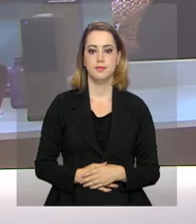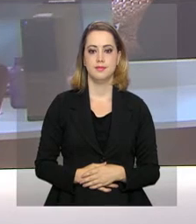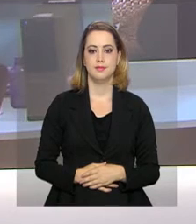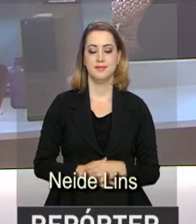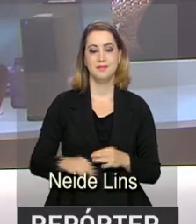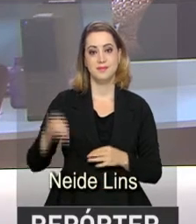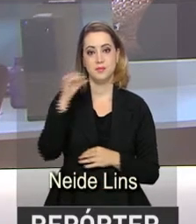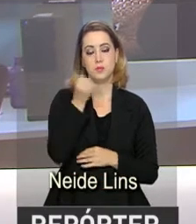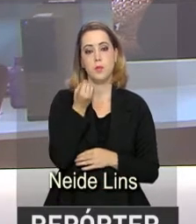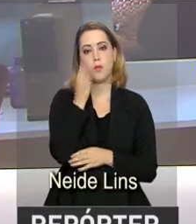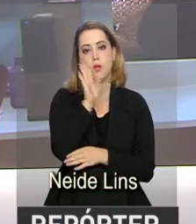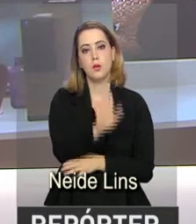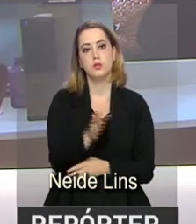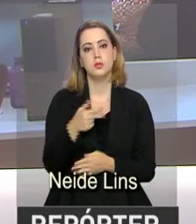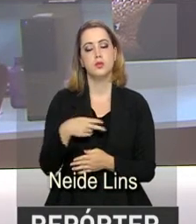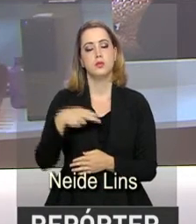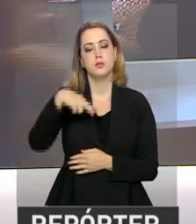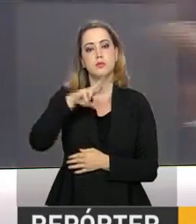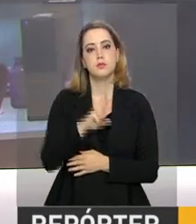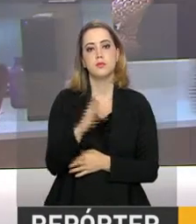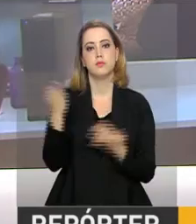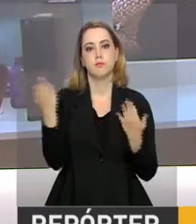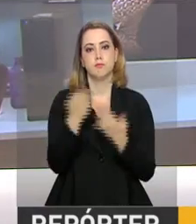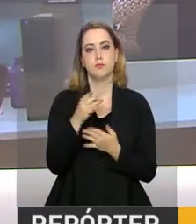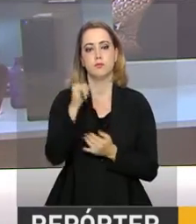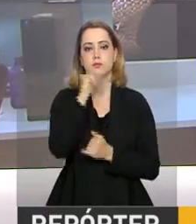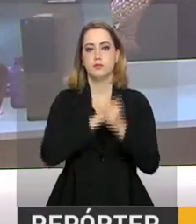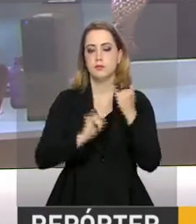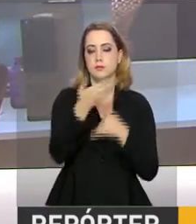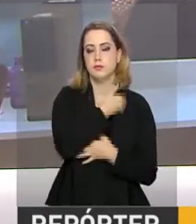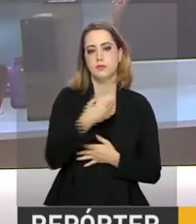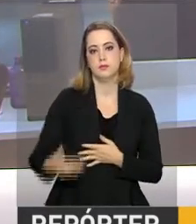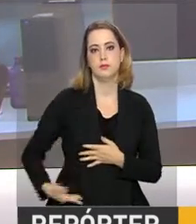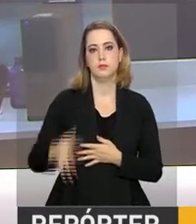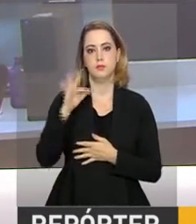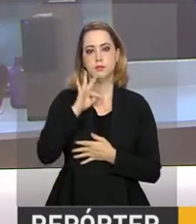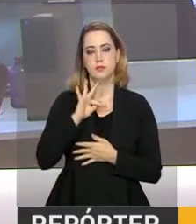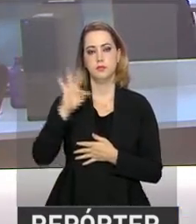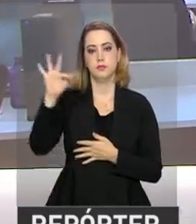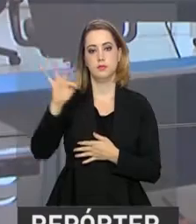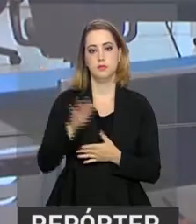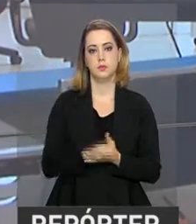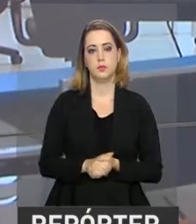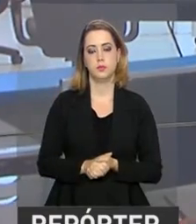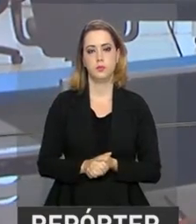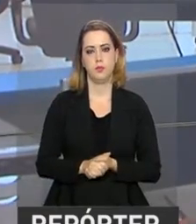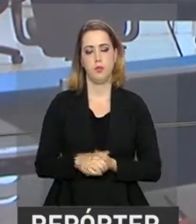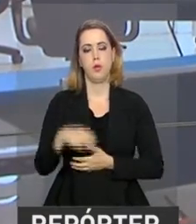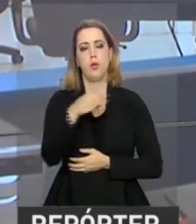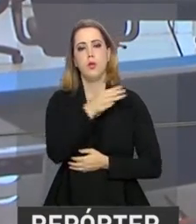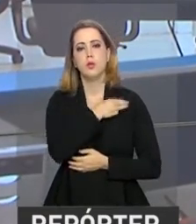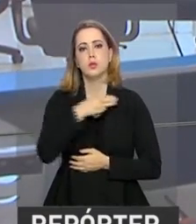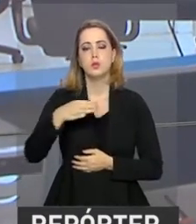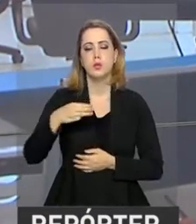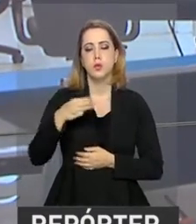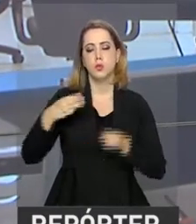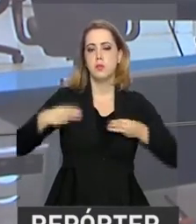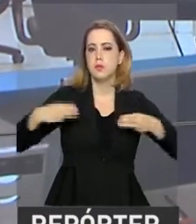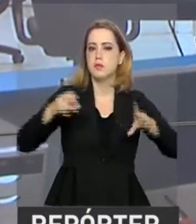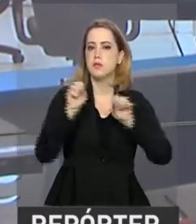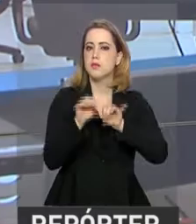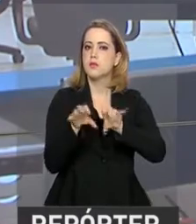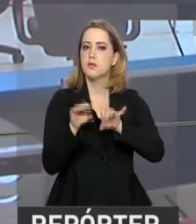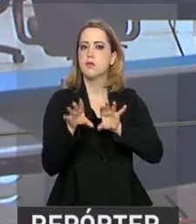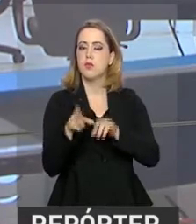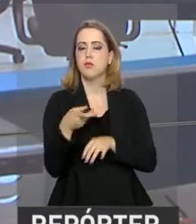olá boa tarde o repórter nbr está de volta com as notícias do governo federal o ministério da educação divulgou os